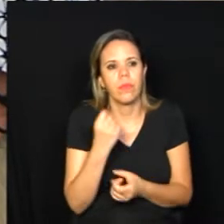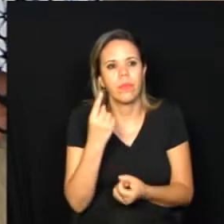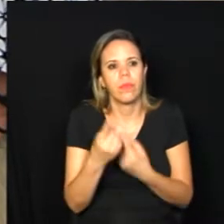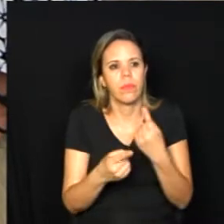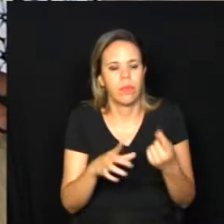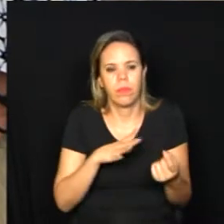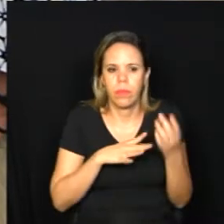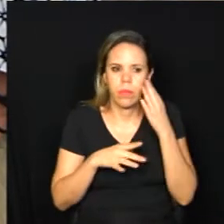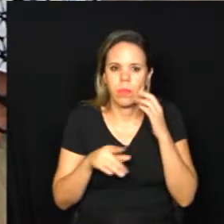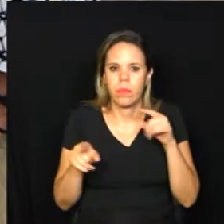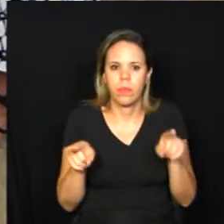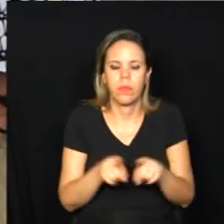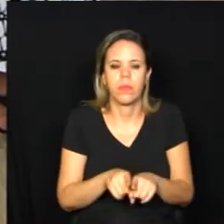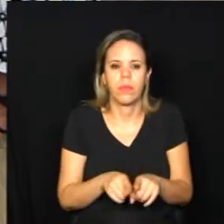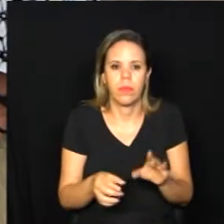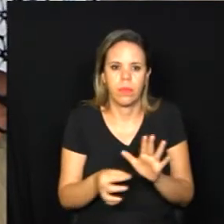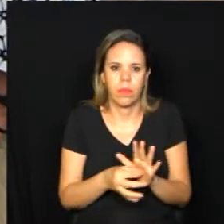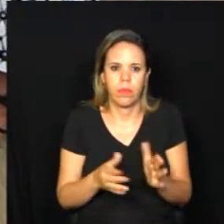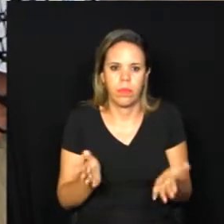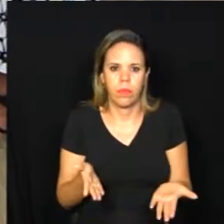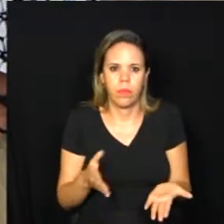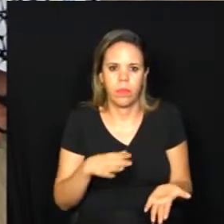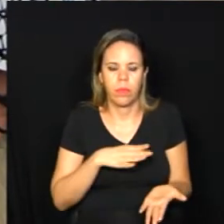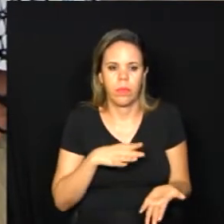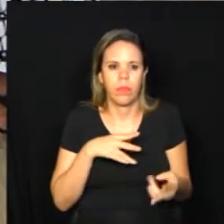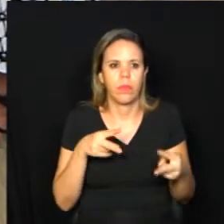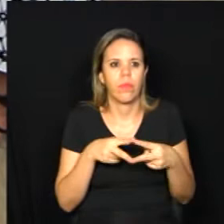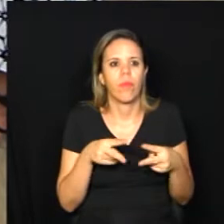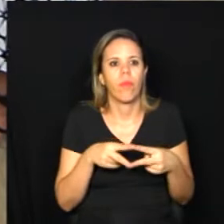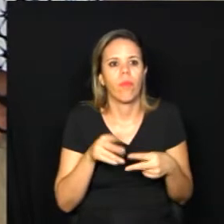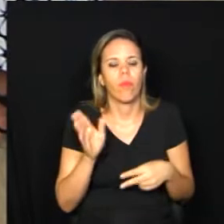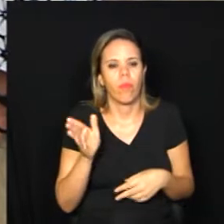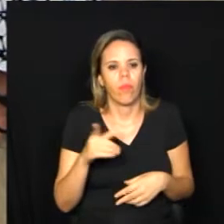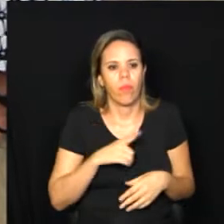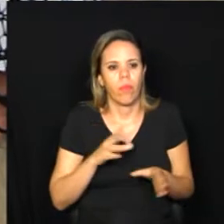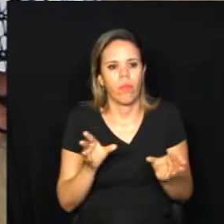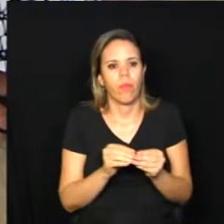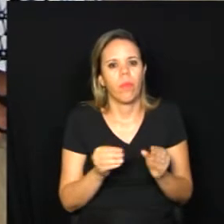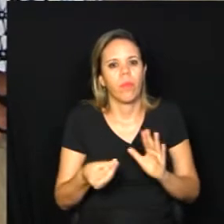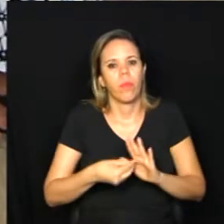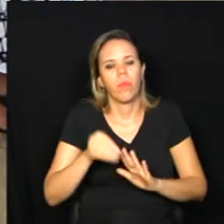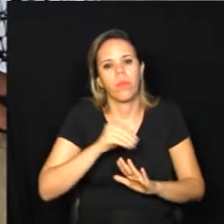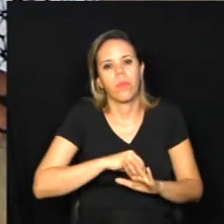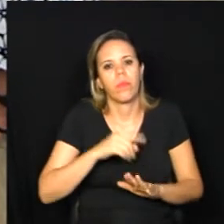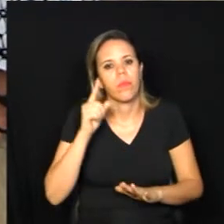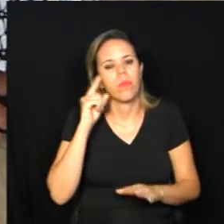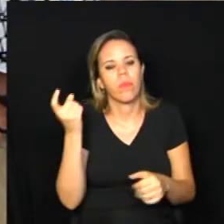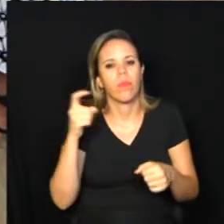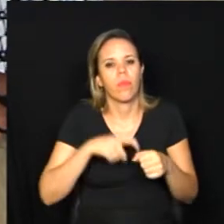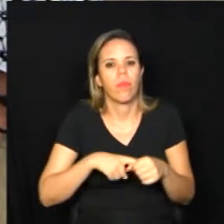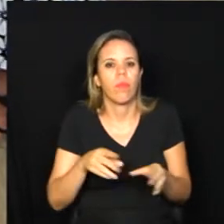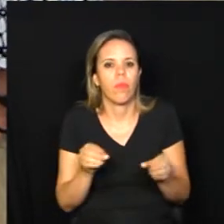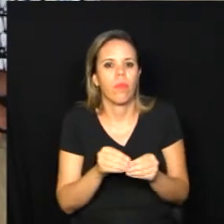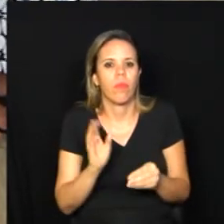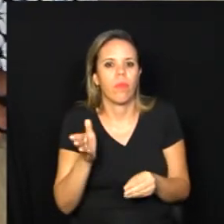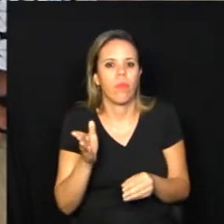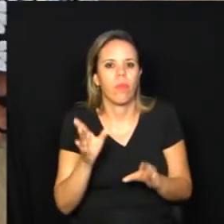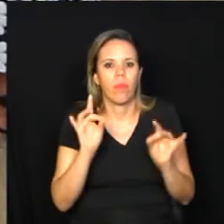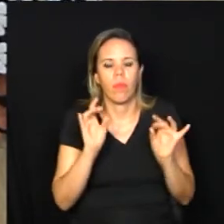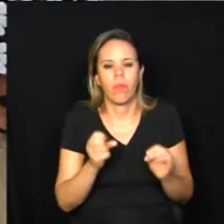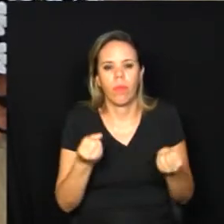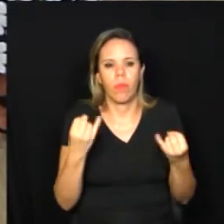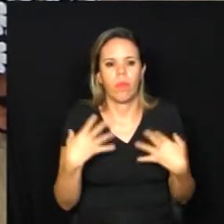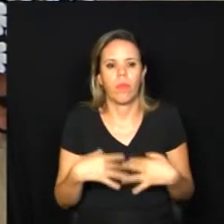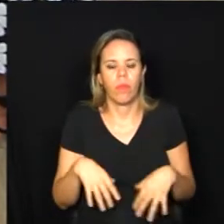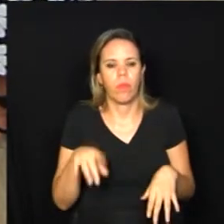cidades também já estão se posicionando. A cidade de Paulínia, por exemplo, já definiu um calendário também? Sim, definiu e já detalhou,